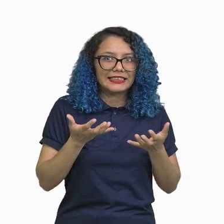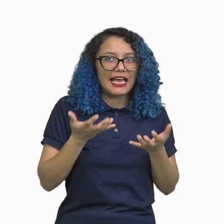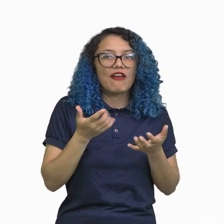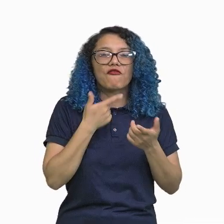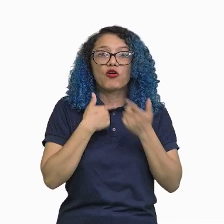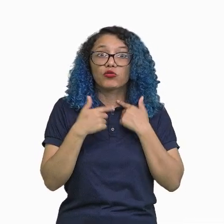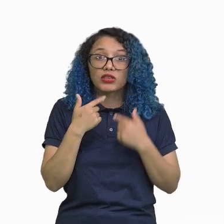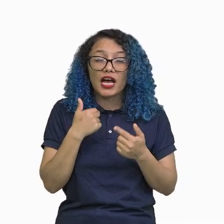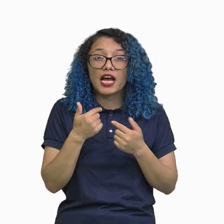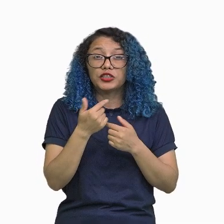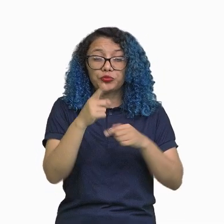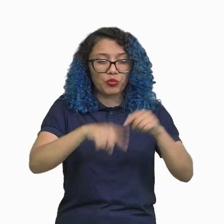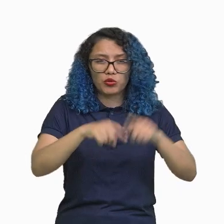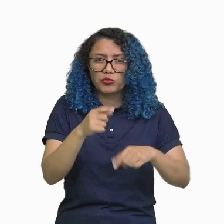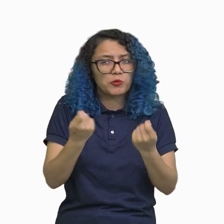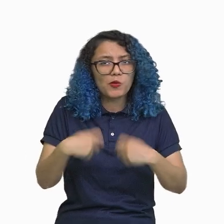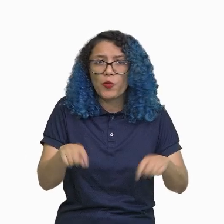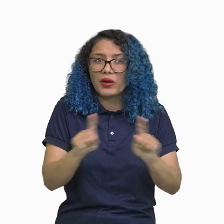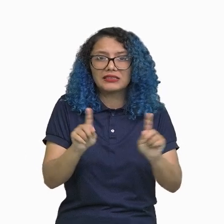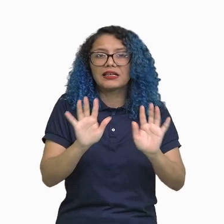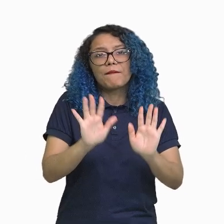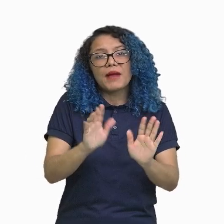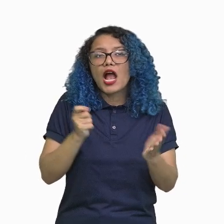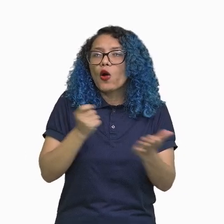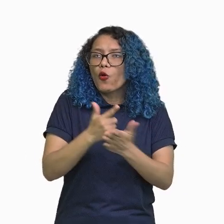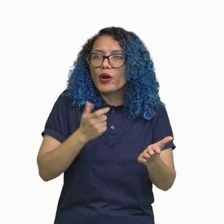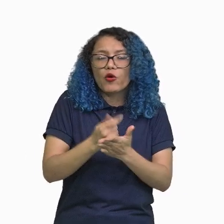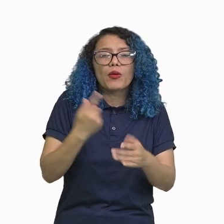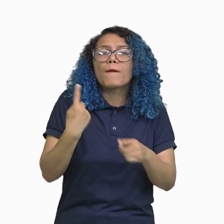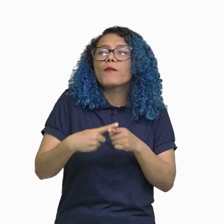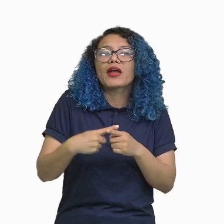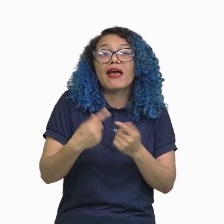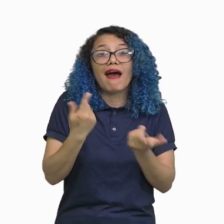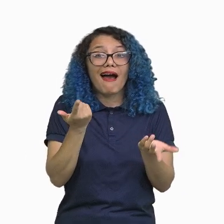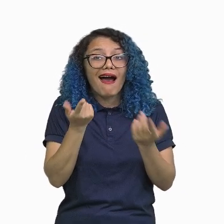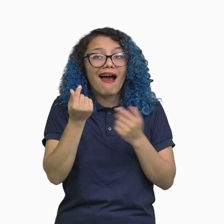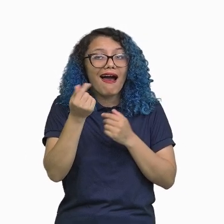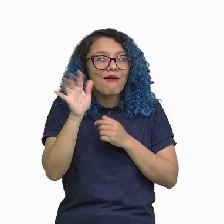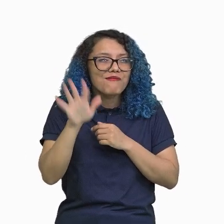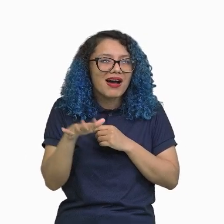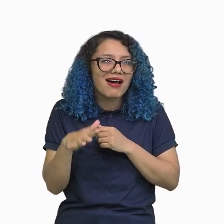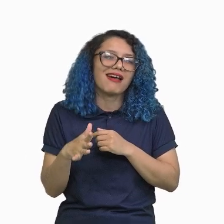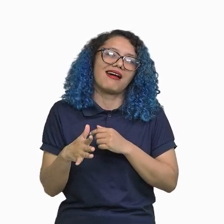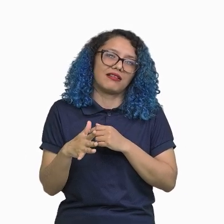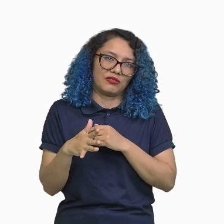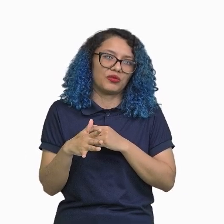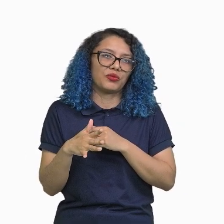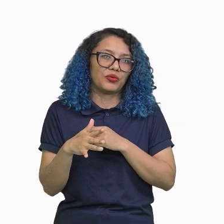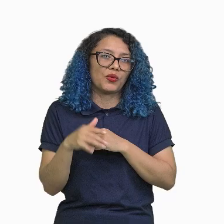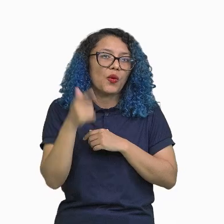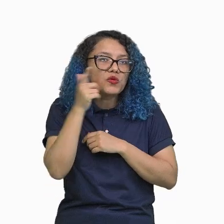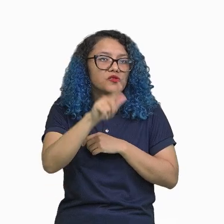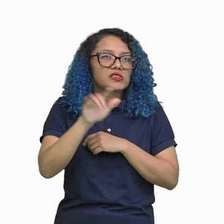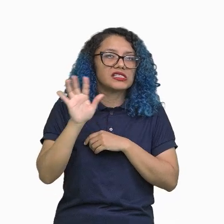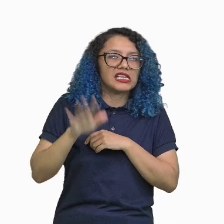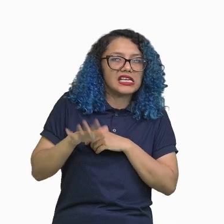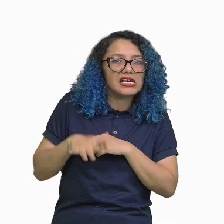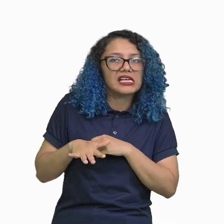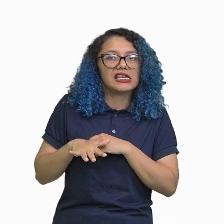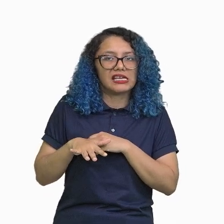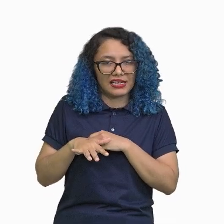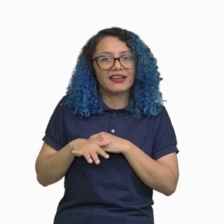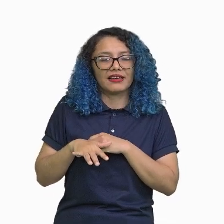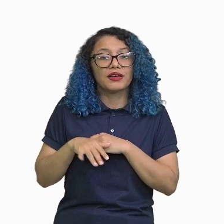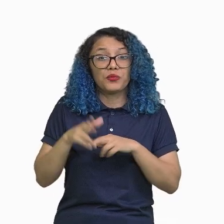levando itens desnecessários para poder pegar o seu desconto, tudo bem? Então, são situações que nós devemos